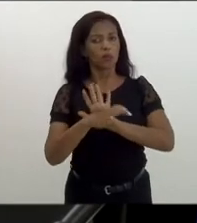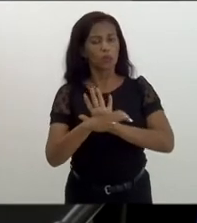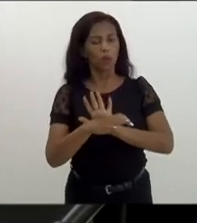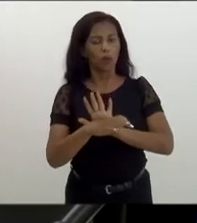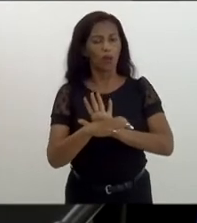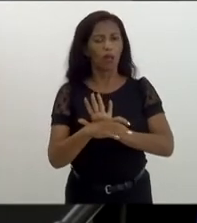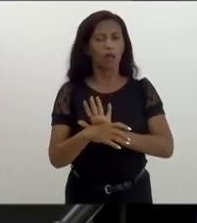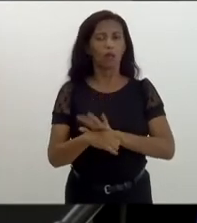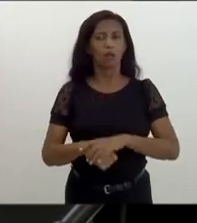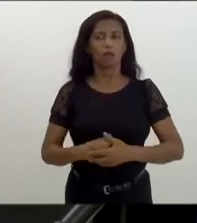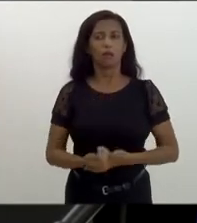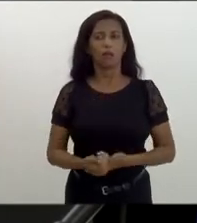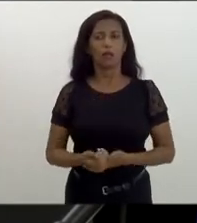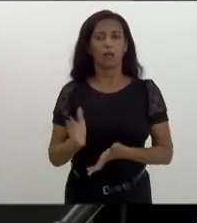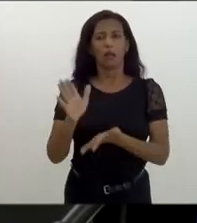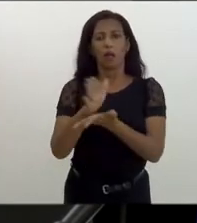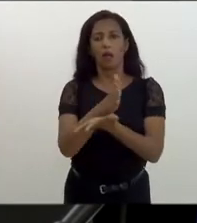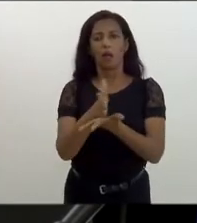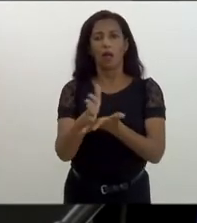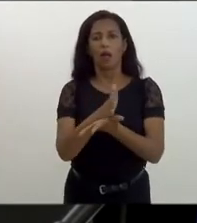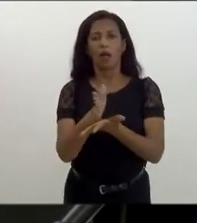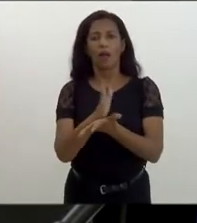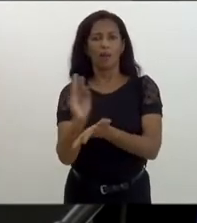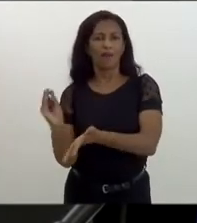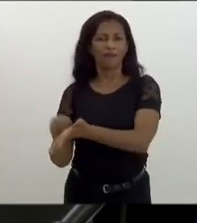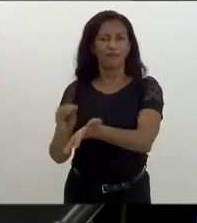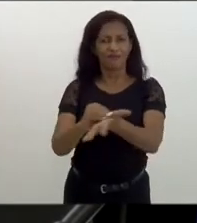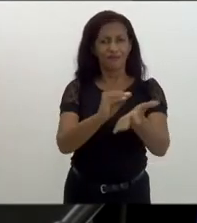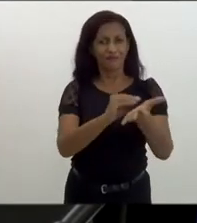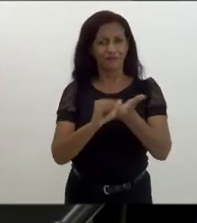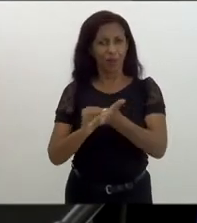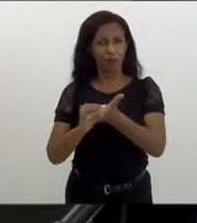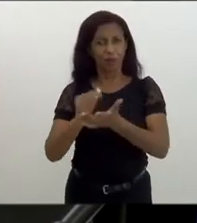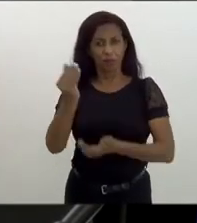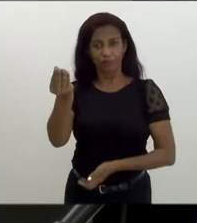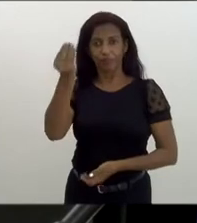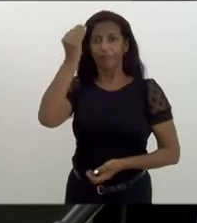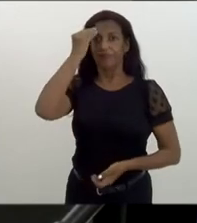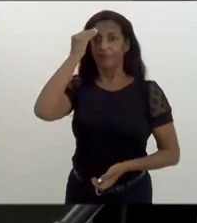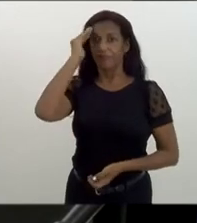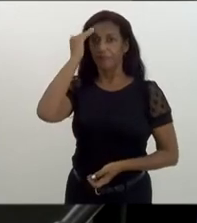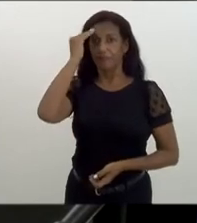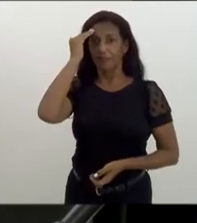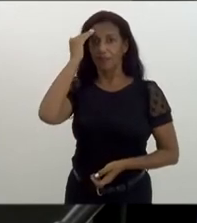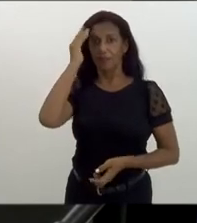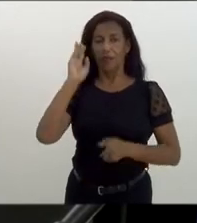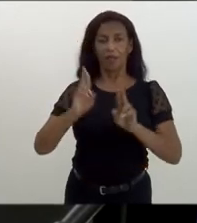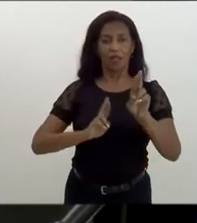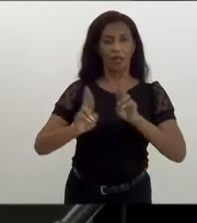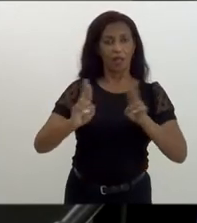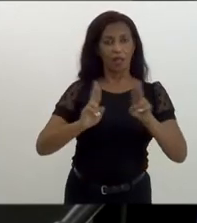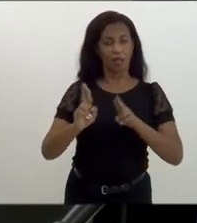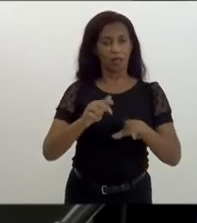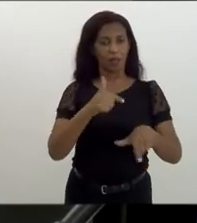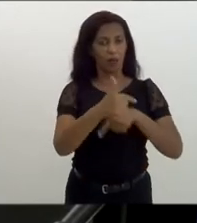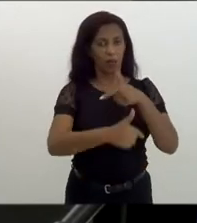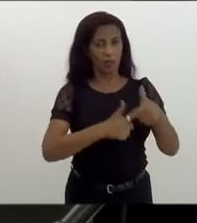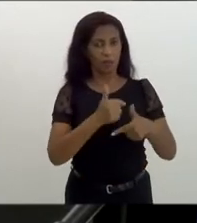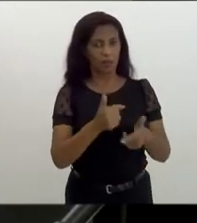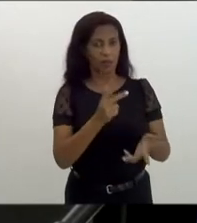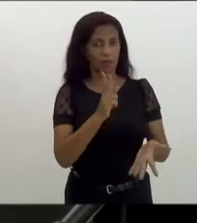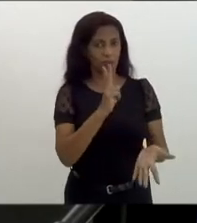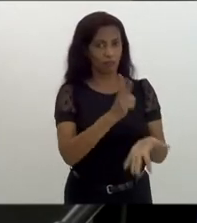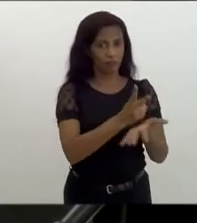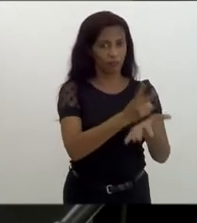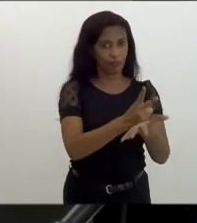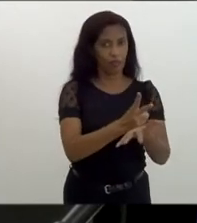a algumas deficiências em termos de entendimento em relação a empresas ativas e inativas